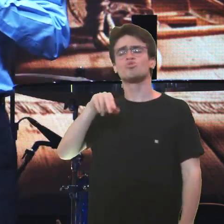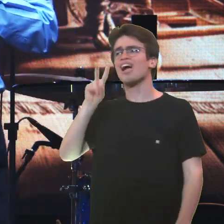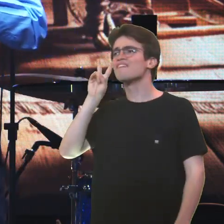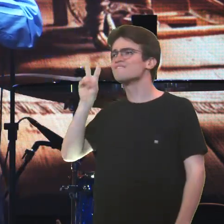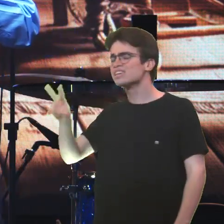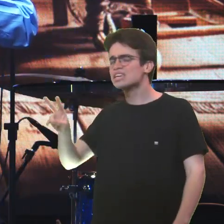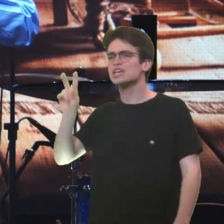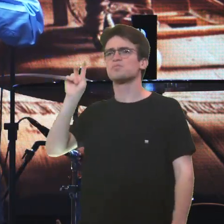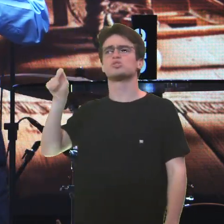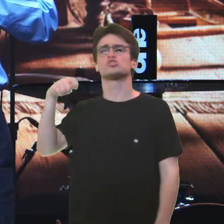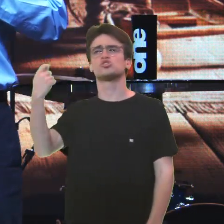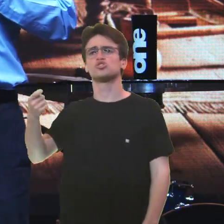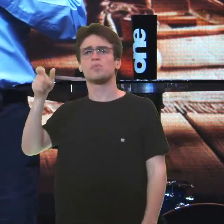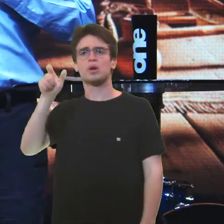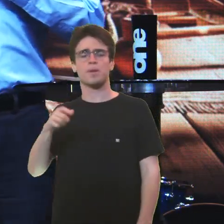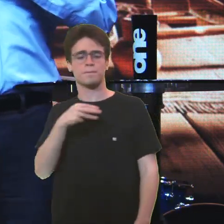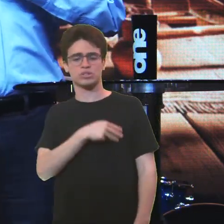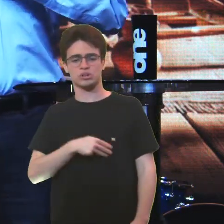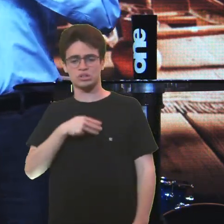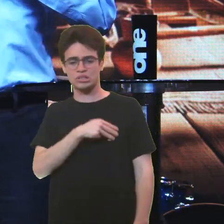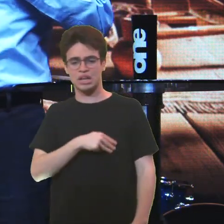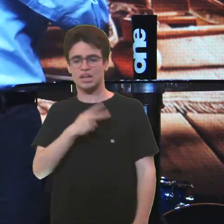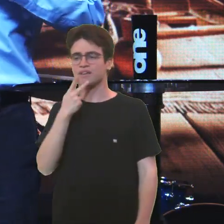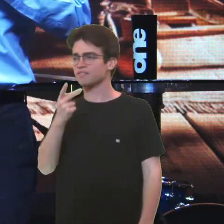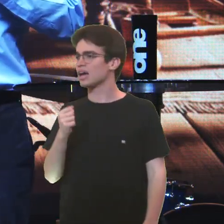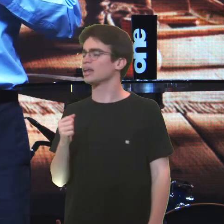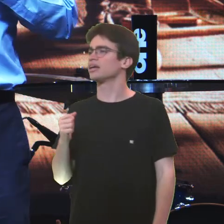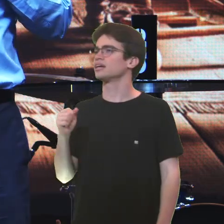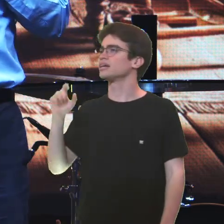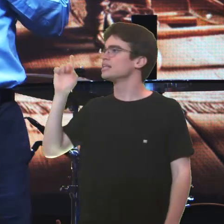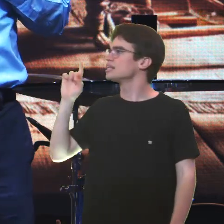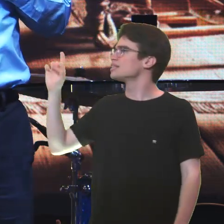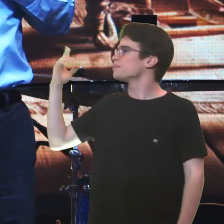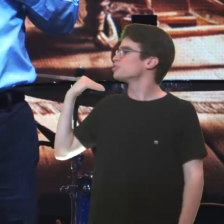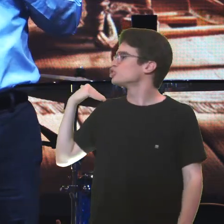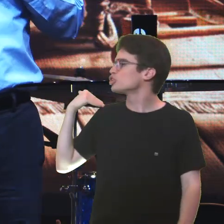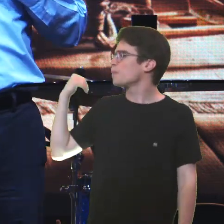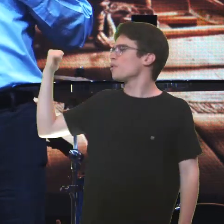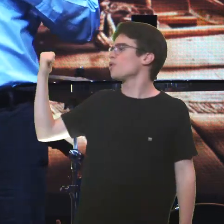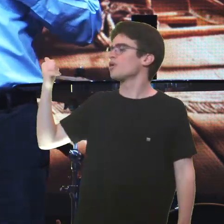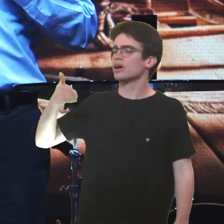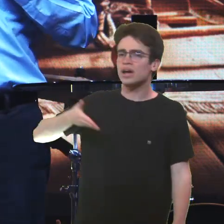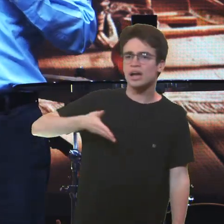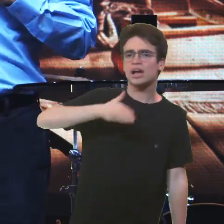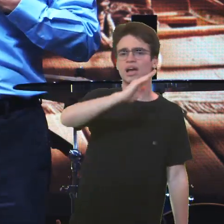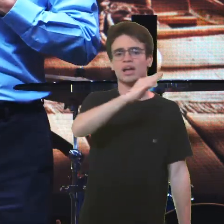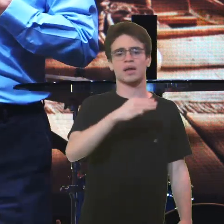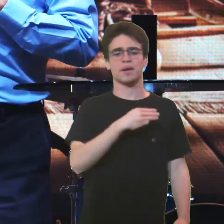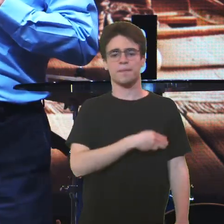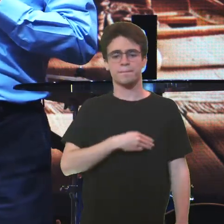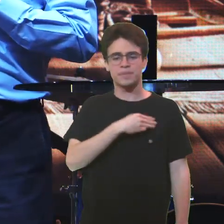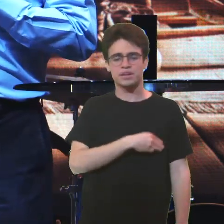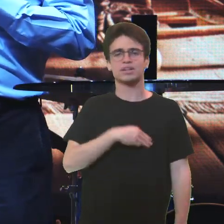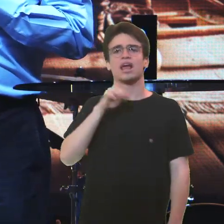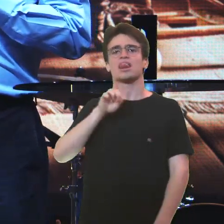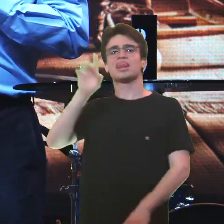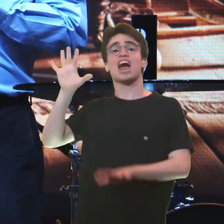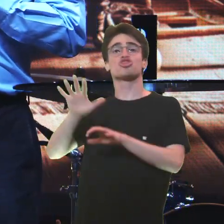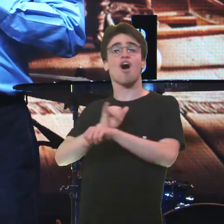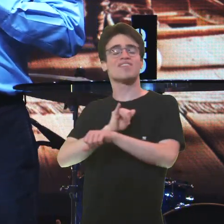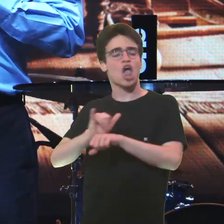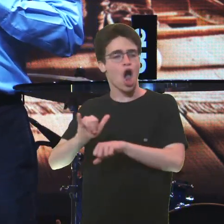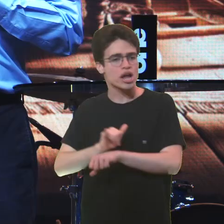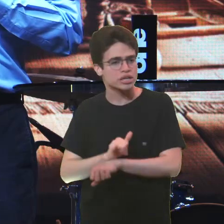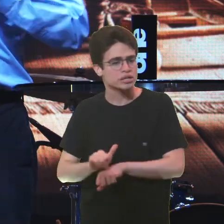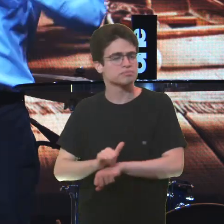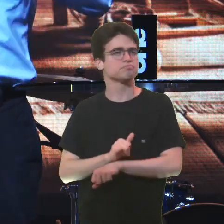misionero de que um diga, missionário que diga: yo me siento llamado a eu ir me sinto chamado a a hacer ir misiones a Nueva York a fazer missões para Nova